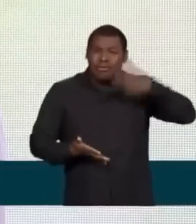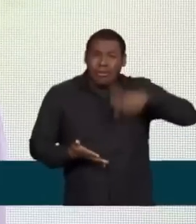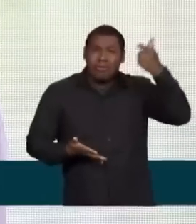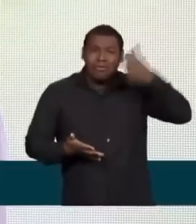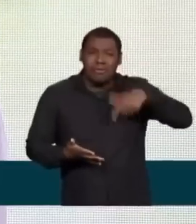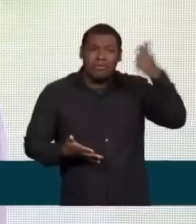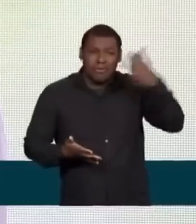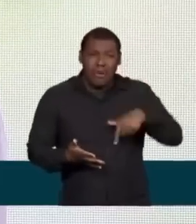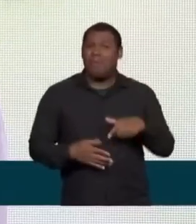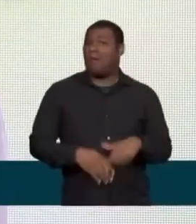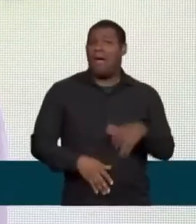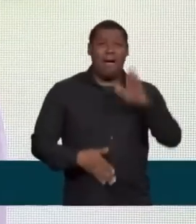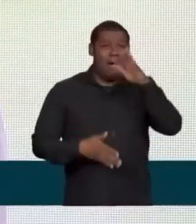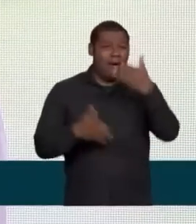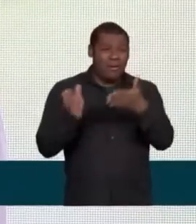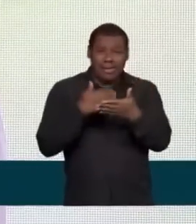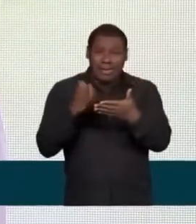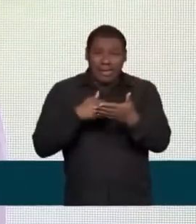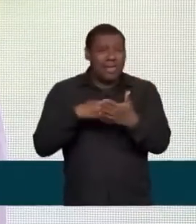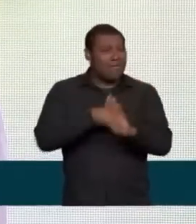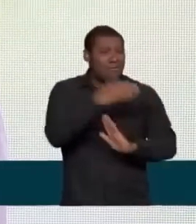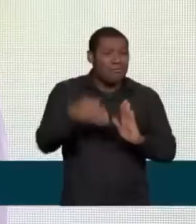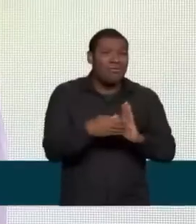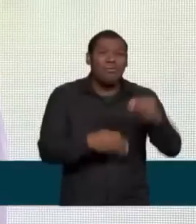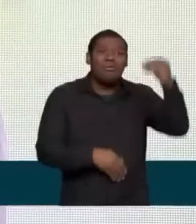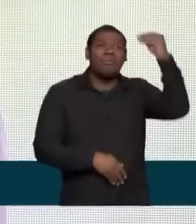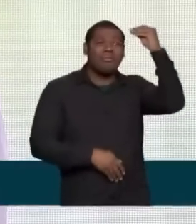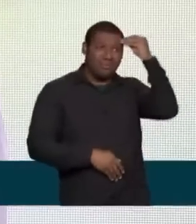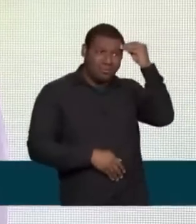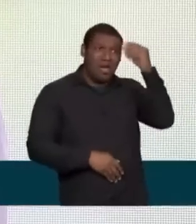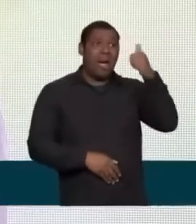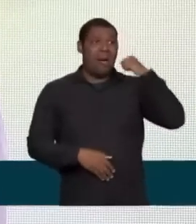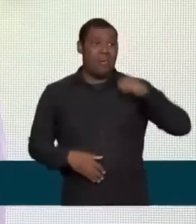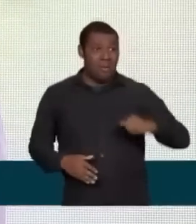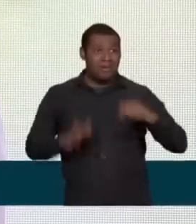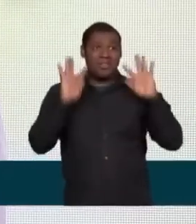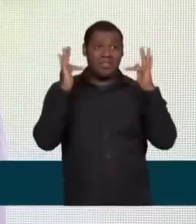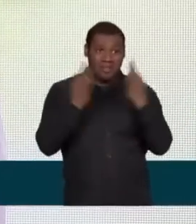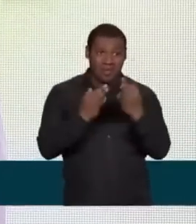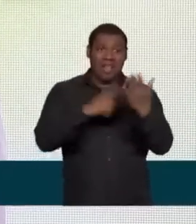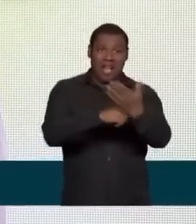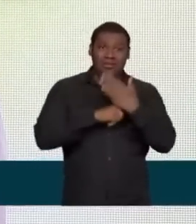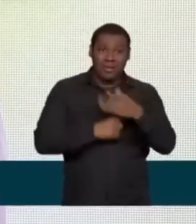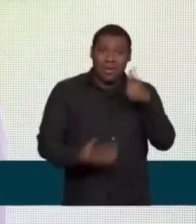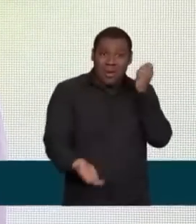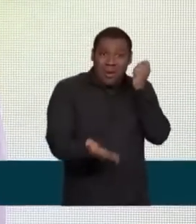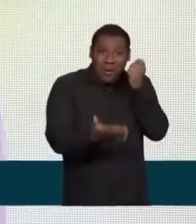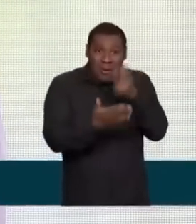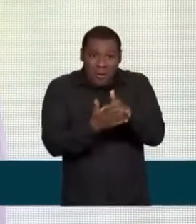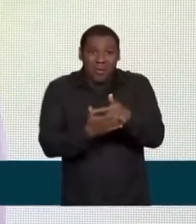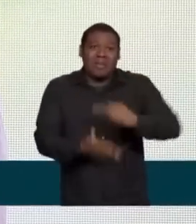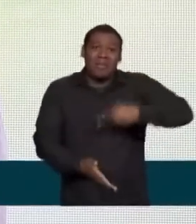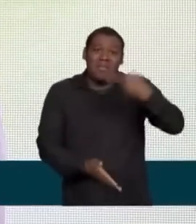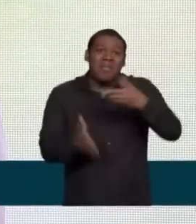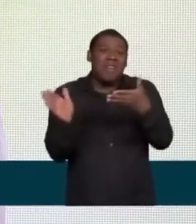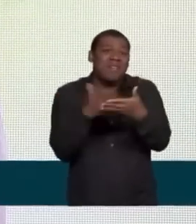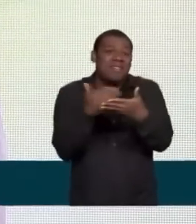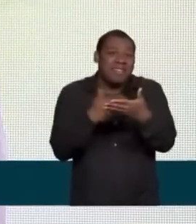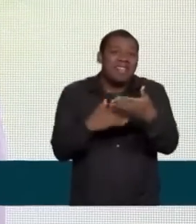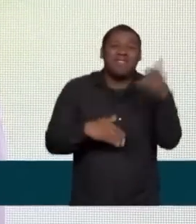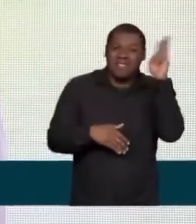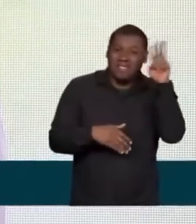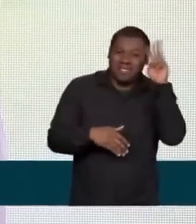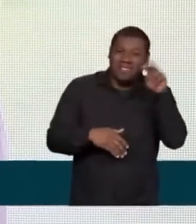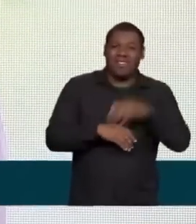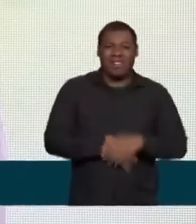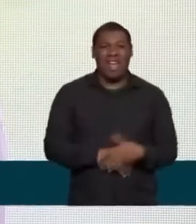de recitar o livro inteiro de cor. Graças ao Bolsa Família, pude comprar meu primeiro livro de ficção. E desde então,